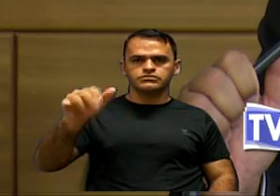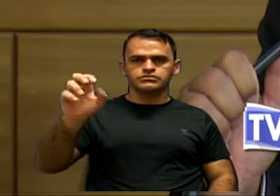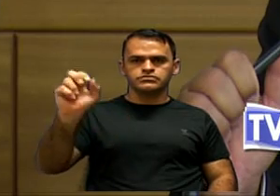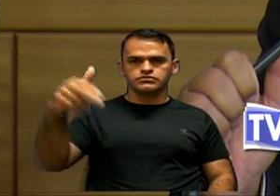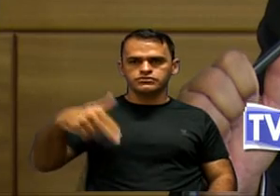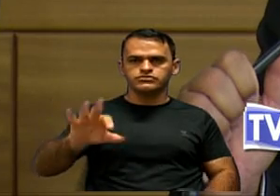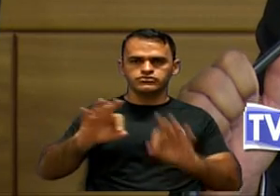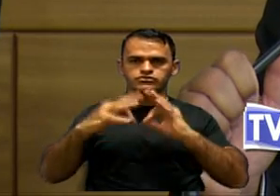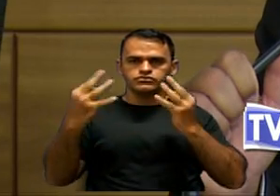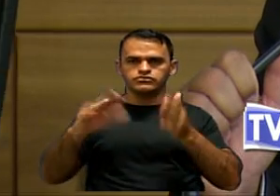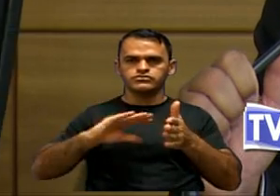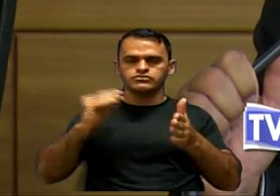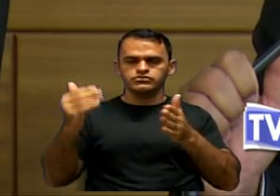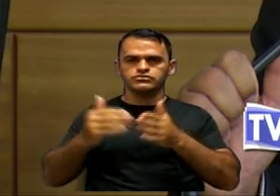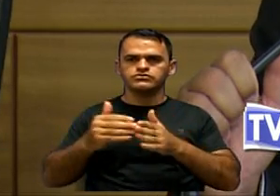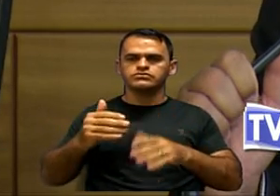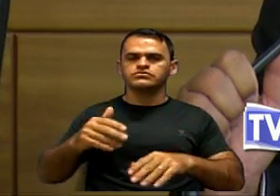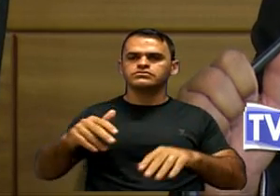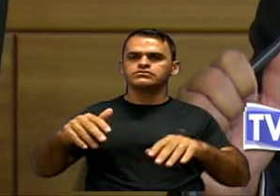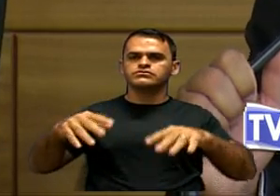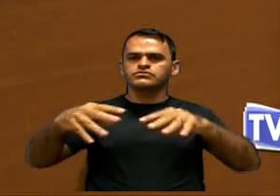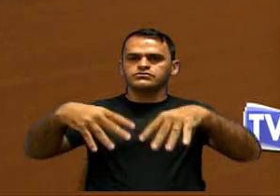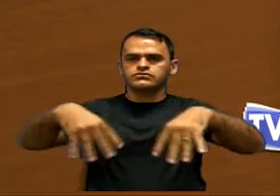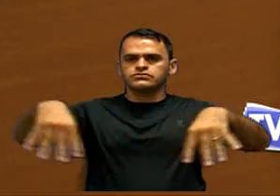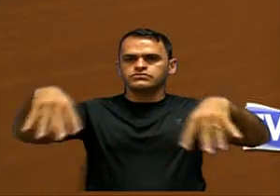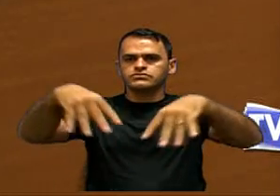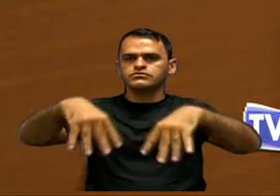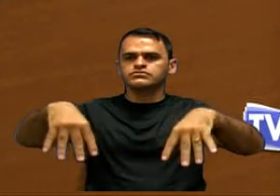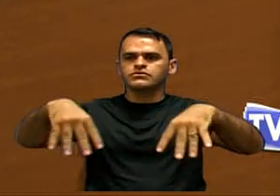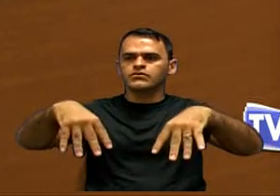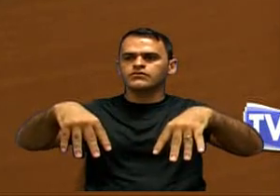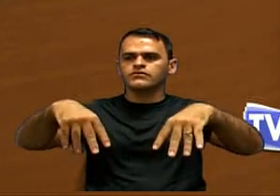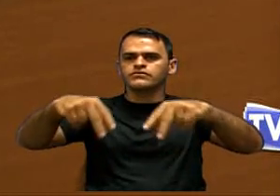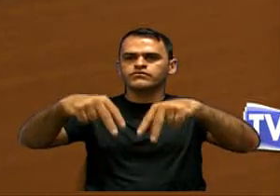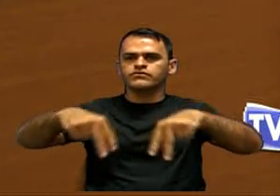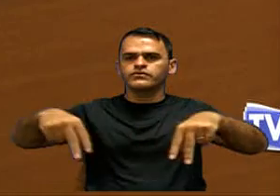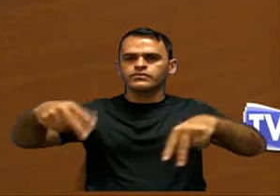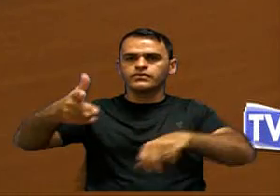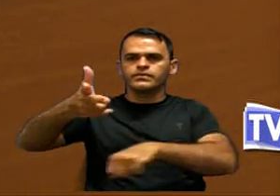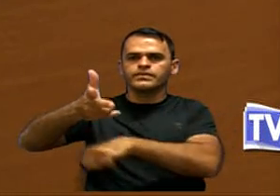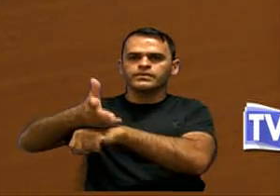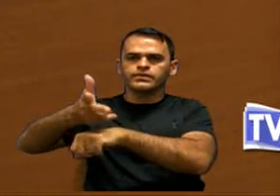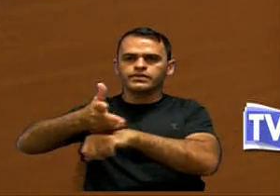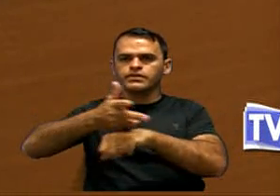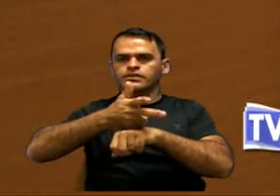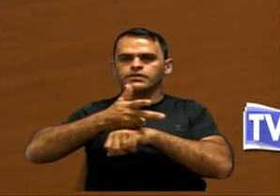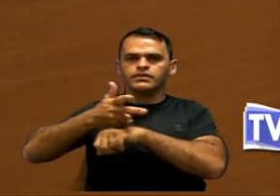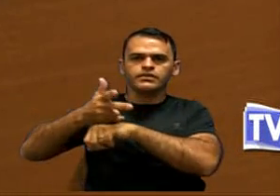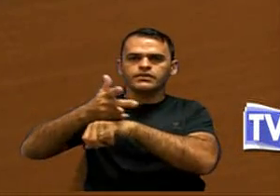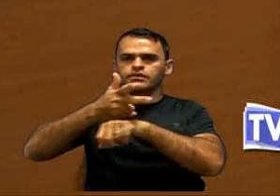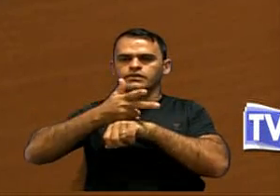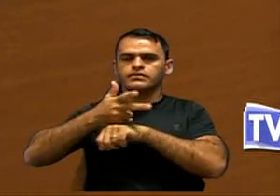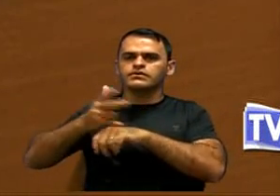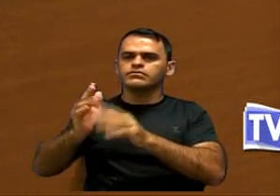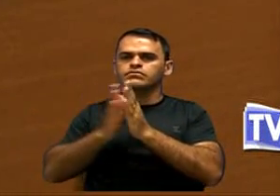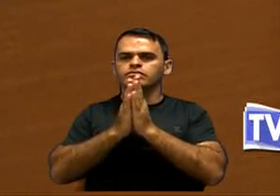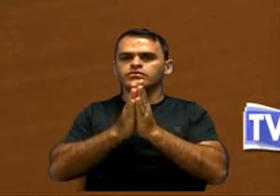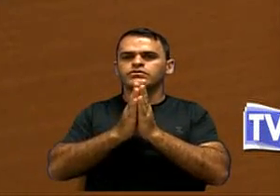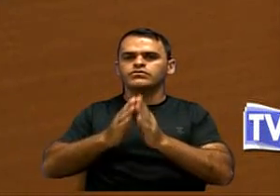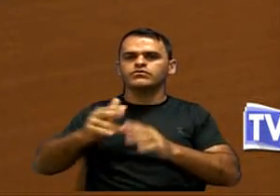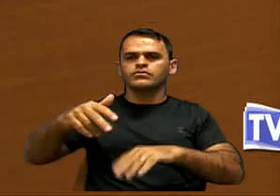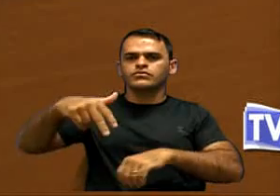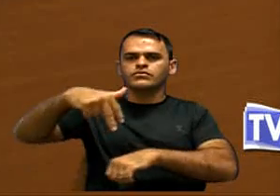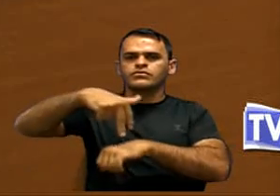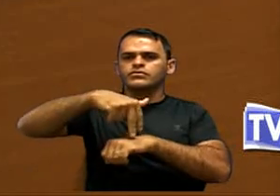da família toda aqui. Esse presente aí, no plenário da Câmara Municipal. Pode ficar de pé para focalizar. Por gentileza. Por favor, fiquem em pé para que eu possa